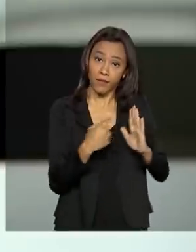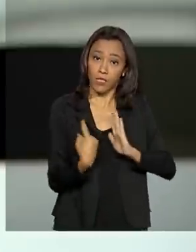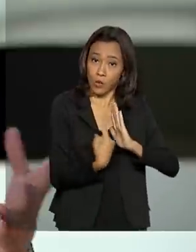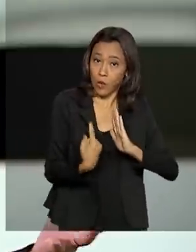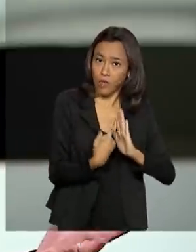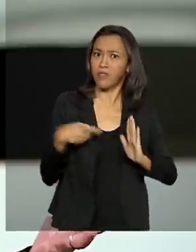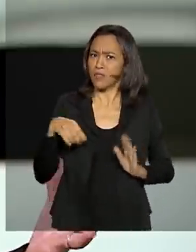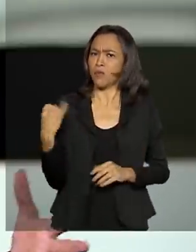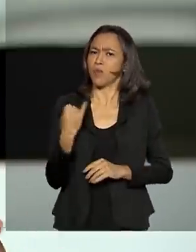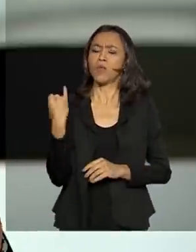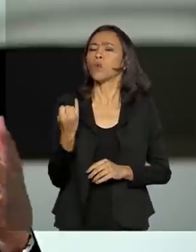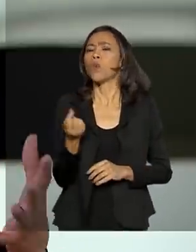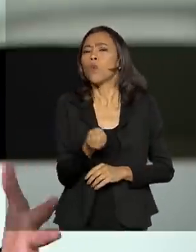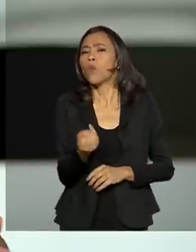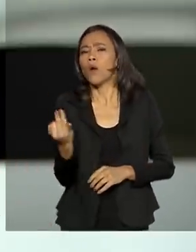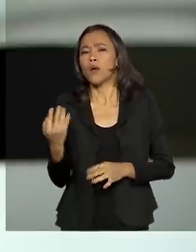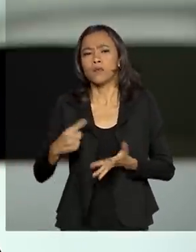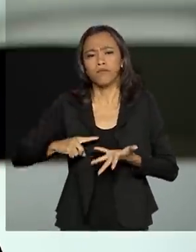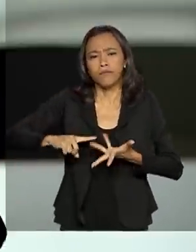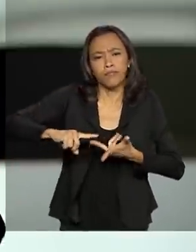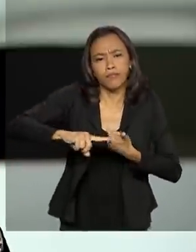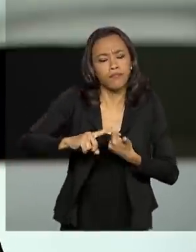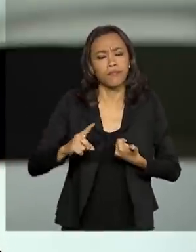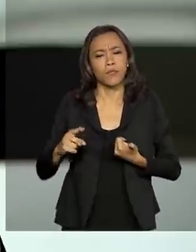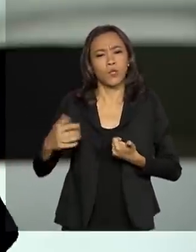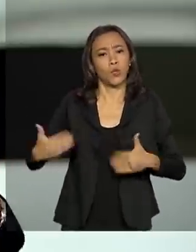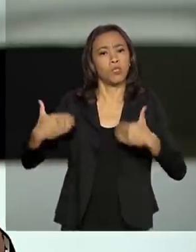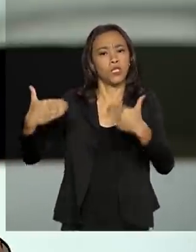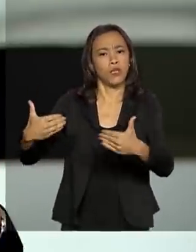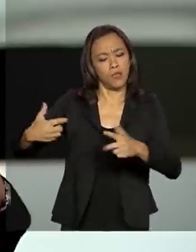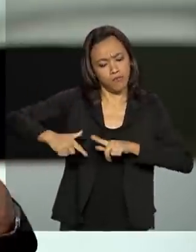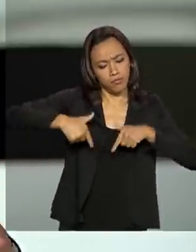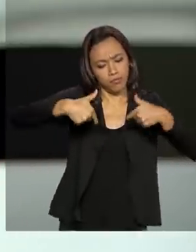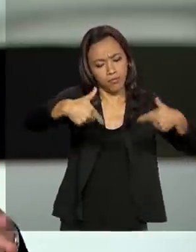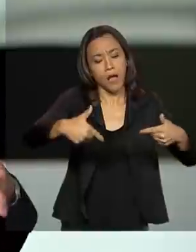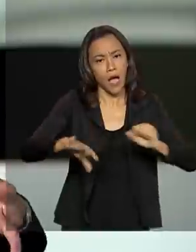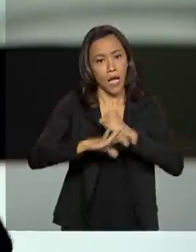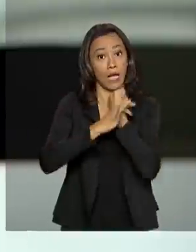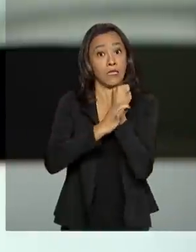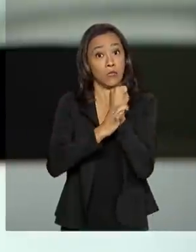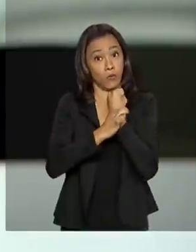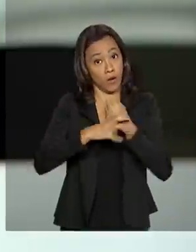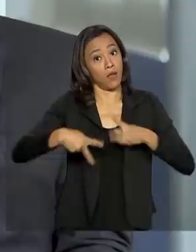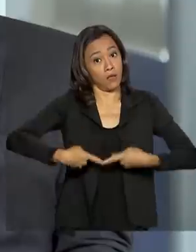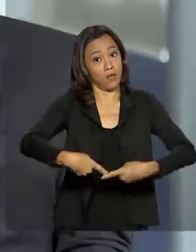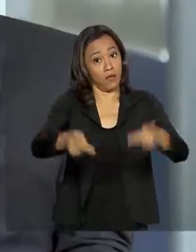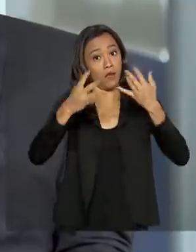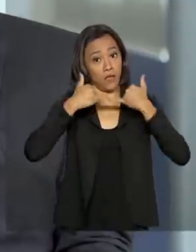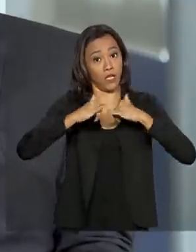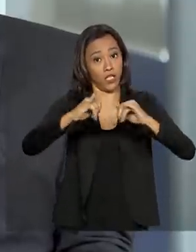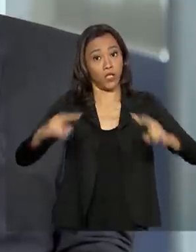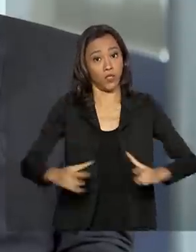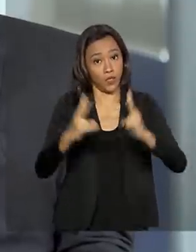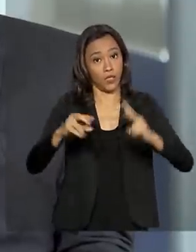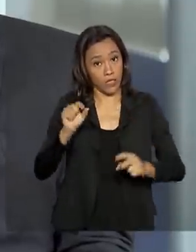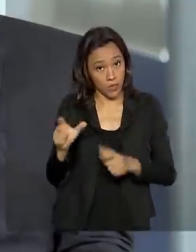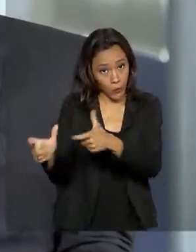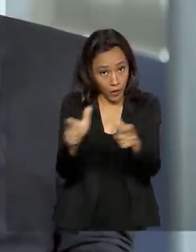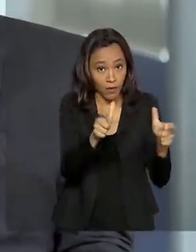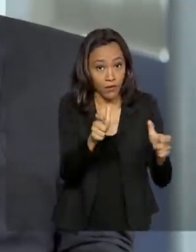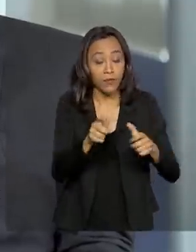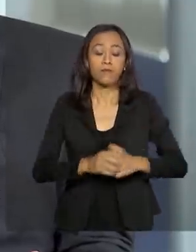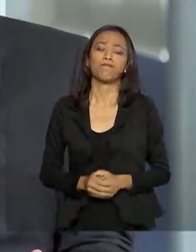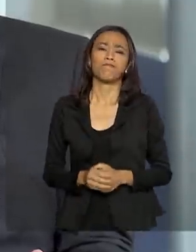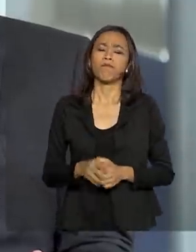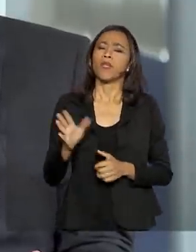importante. Quais são as ações que o Ministério tem tomado para garantir que essa luz, que essa energia elétrica chegue nesses locais? O Ministério já